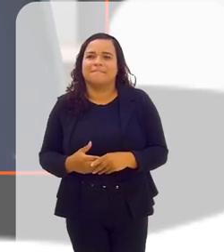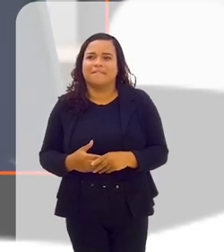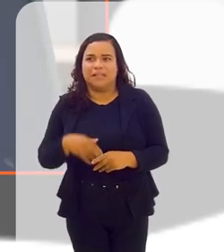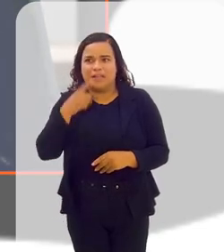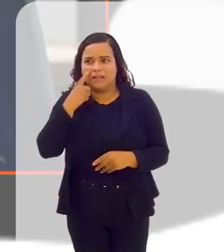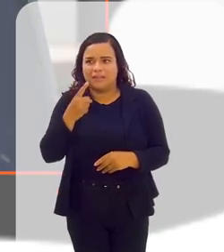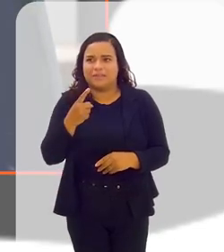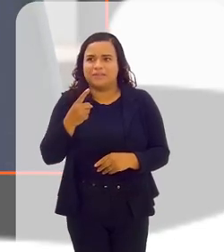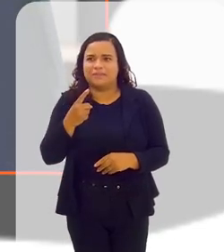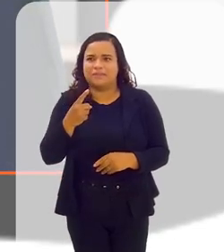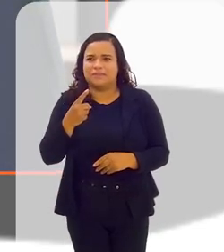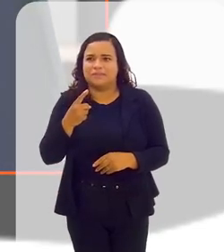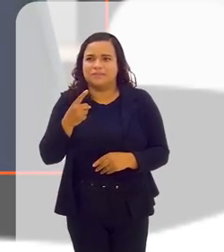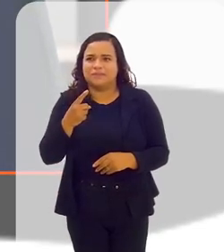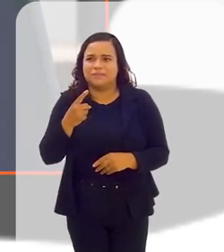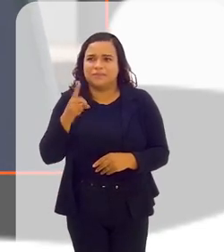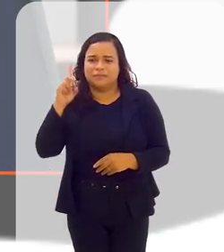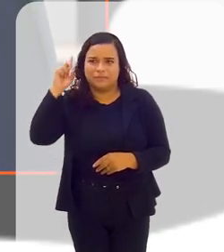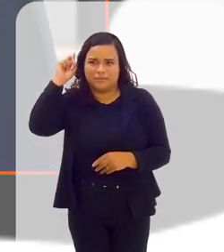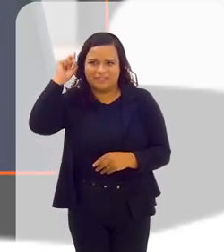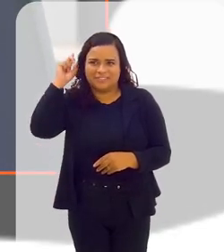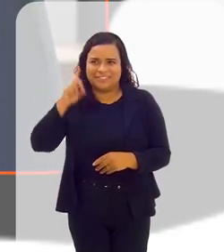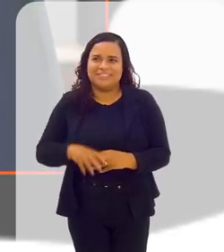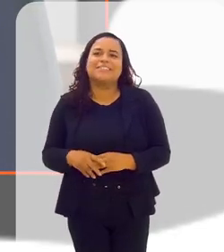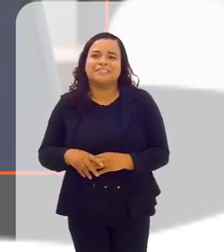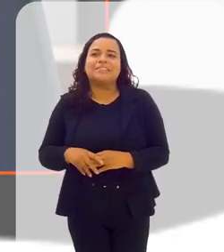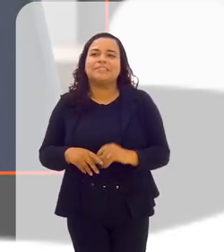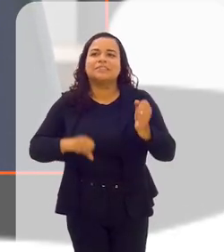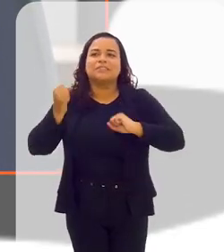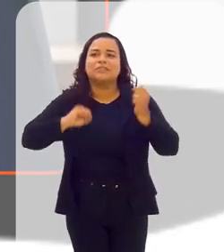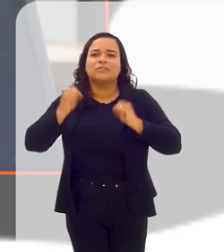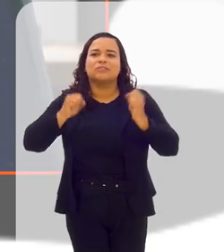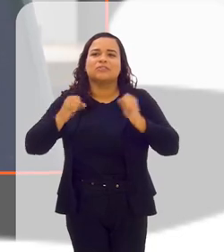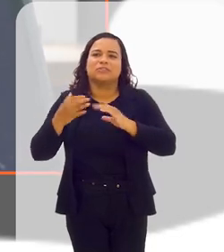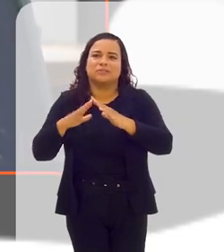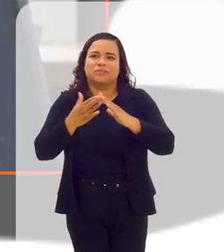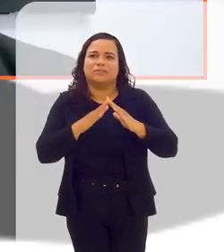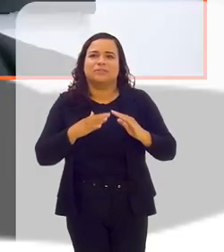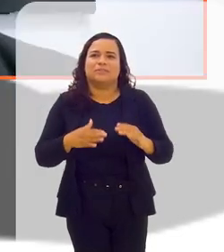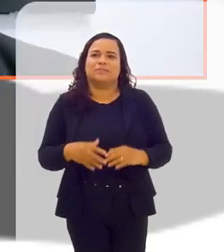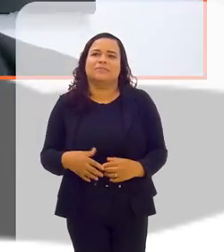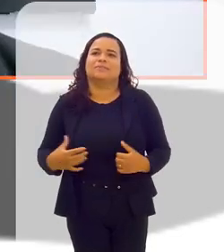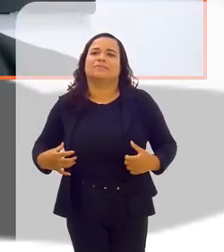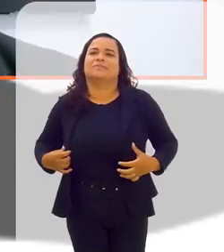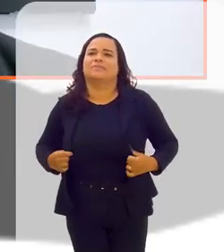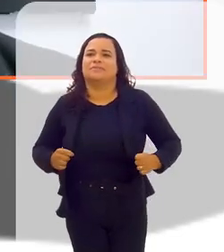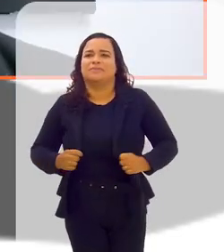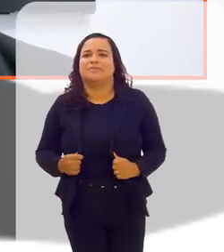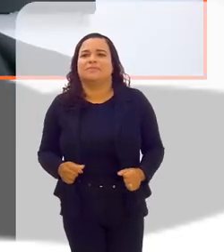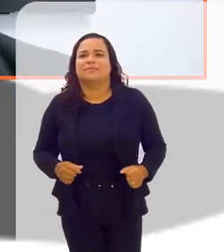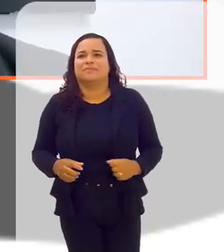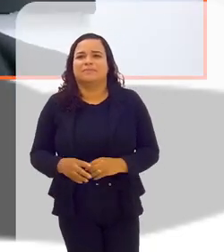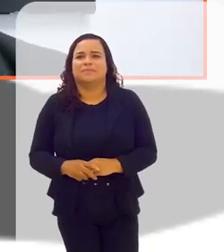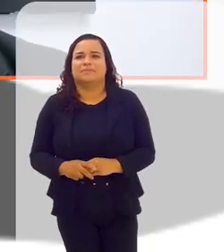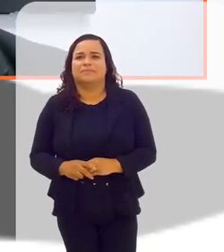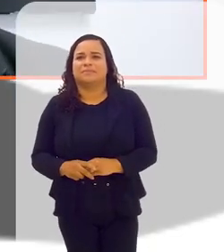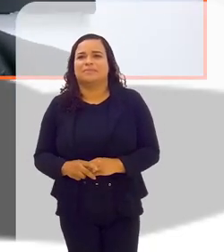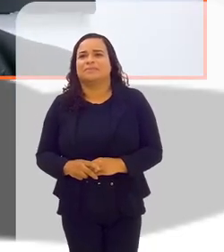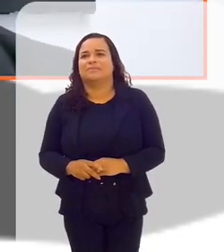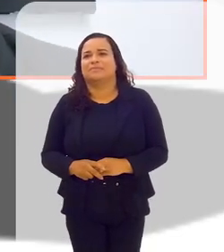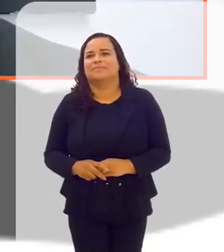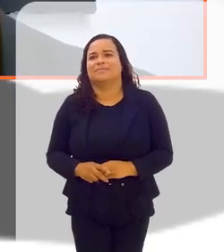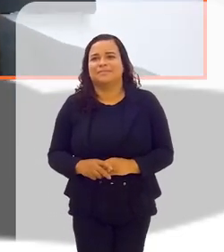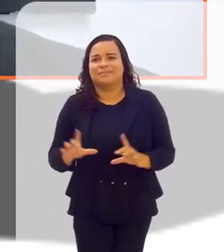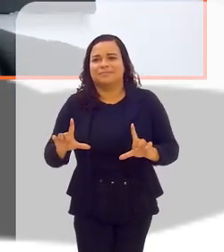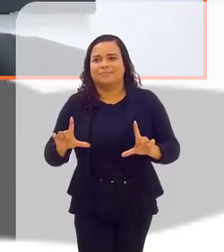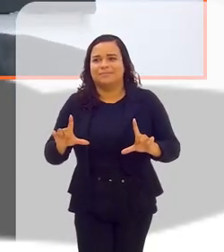para favela. O pra tá dentro do. Peraí, aqui, ó, indústria para favela, tá vendo? Então, Isso obrigada, mesmo. Elton. Vamos voltando, ó.